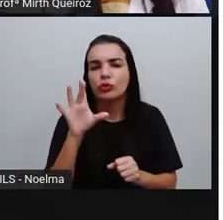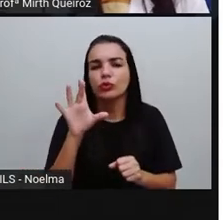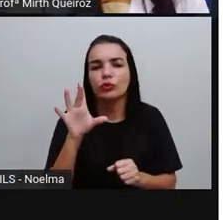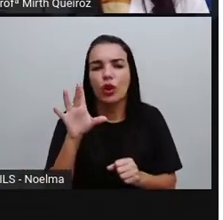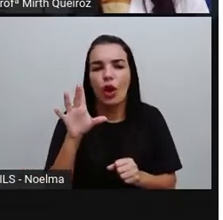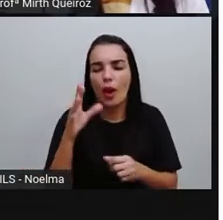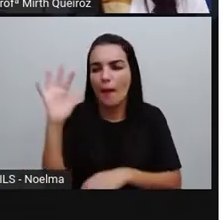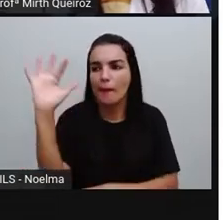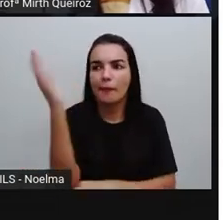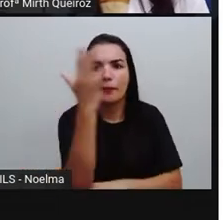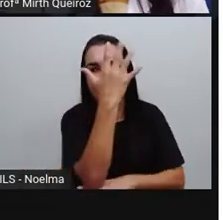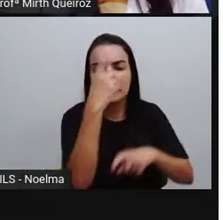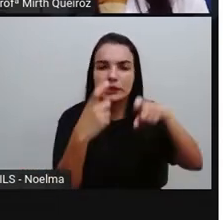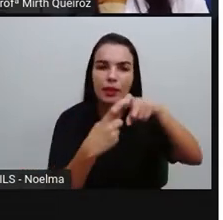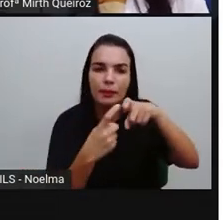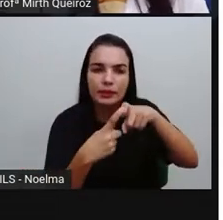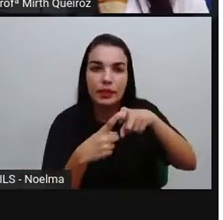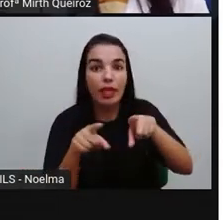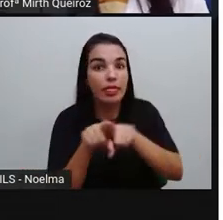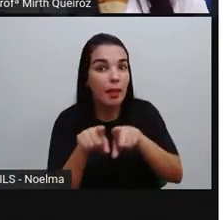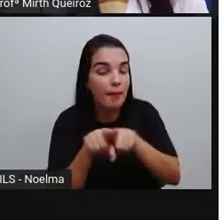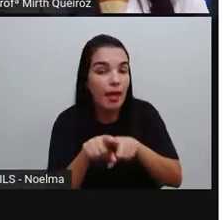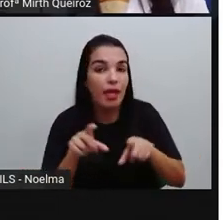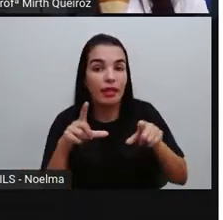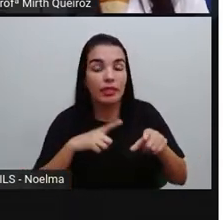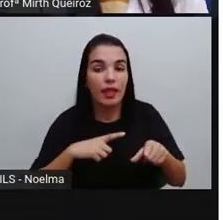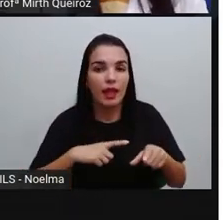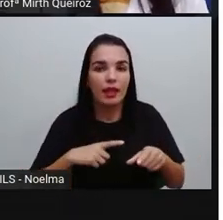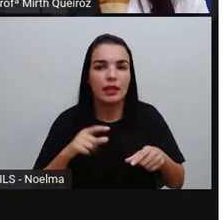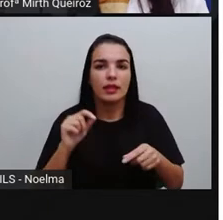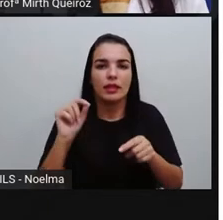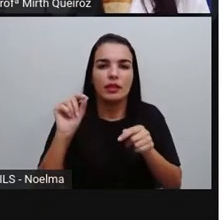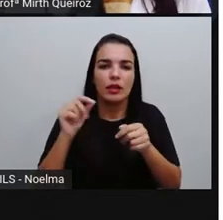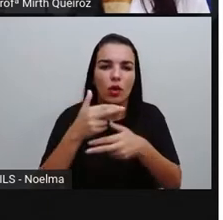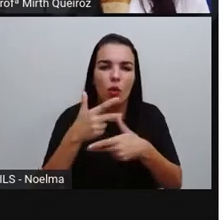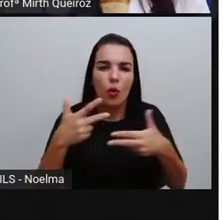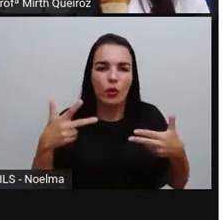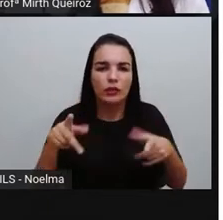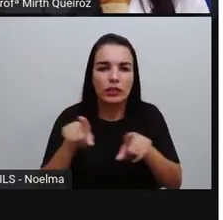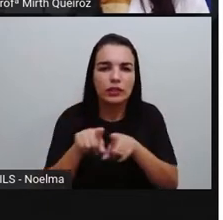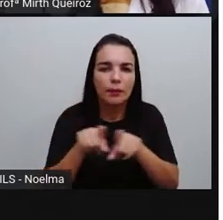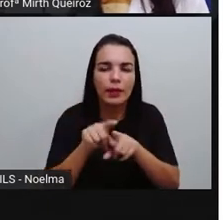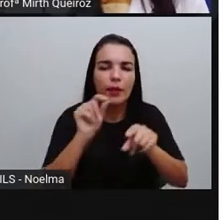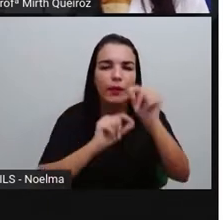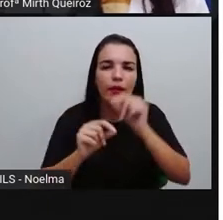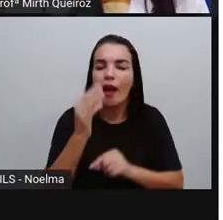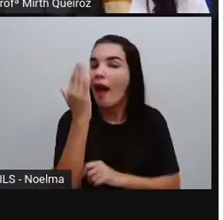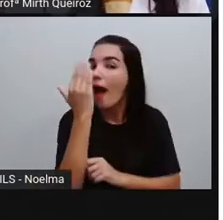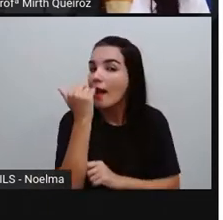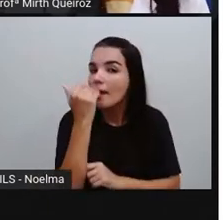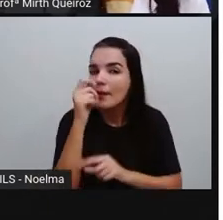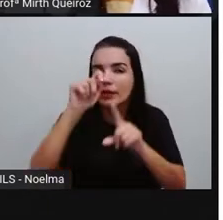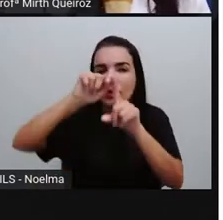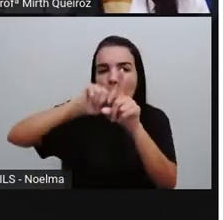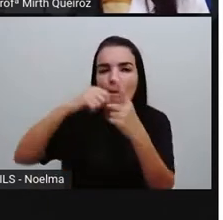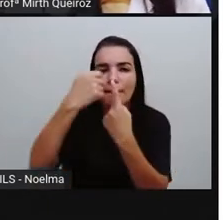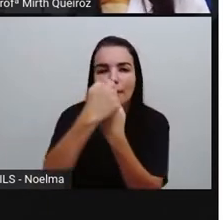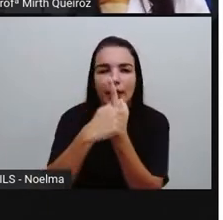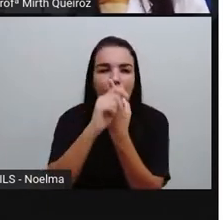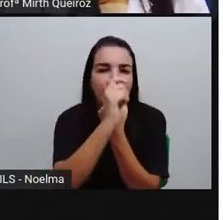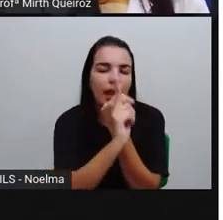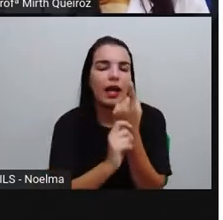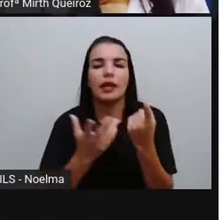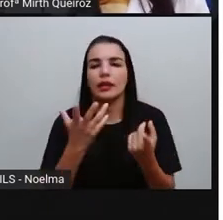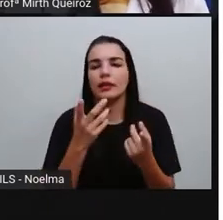nós também temos produtos, né? Como banana, que são exportadas, né? E dentre várias